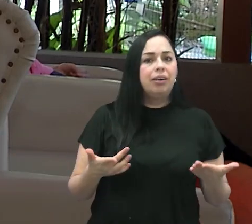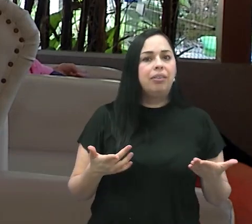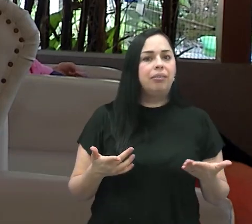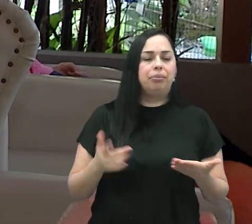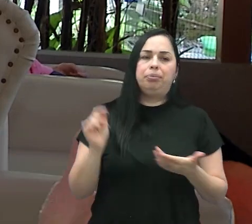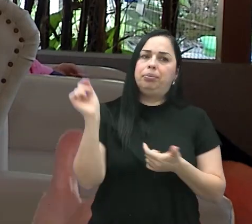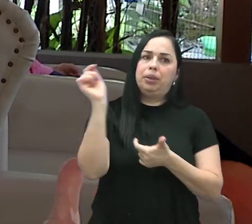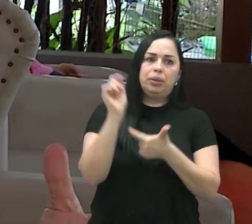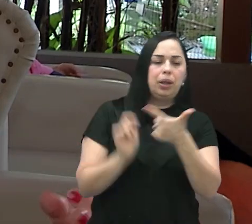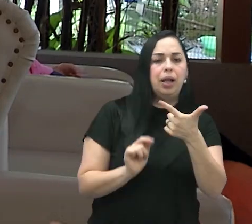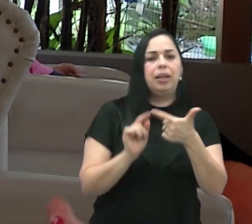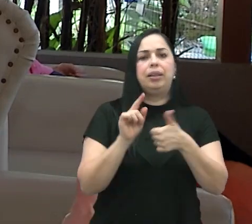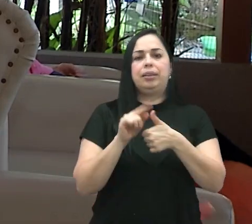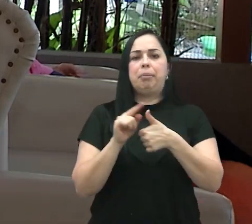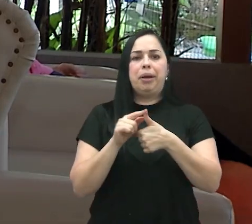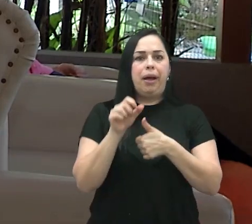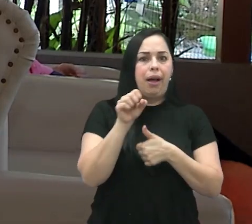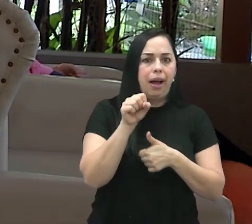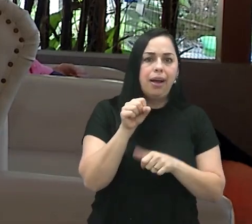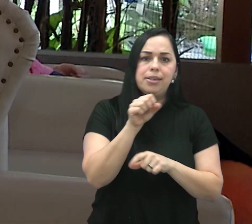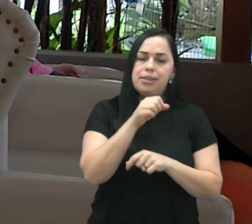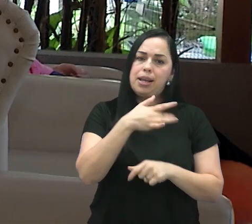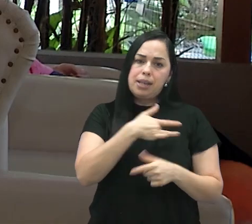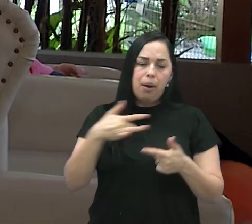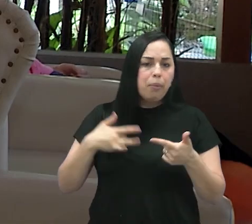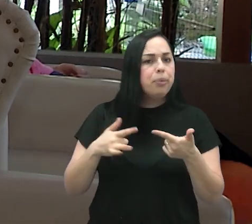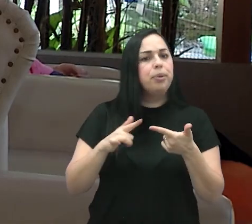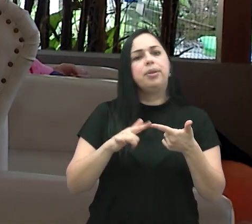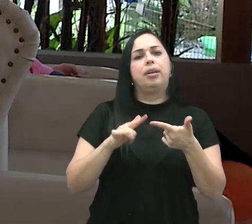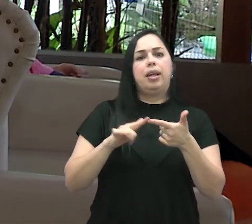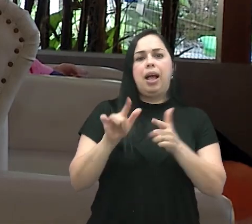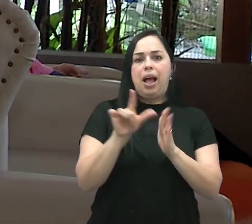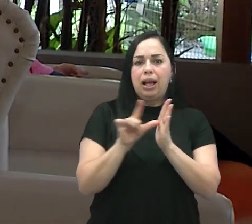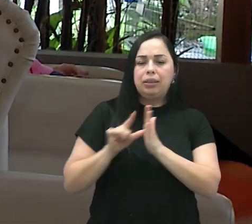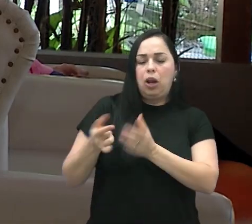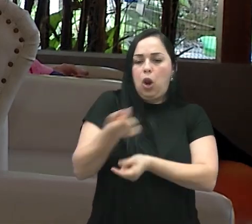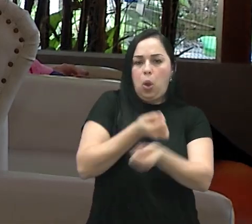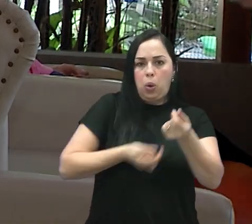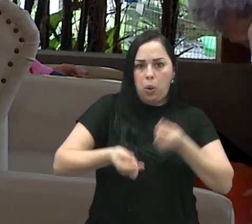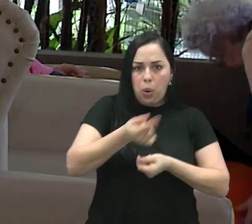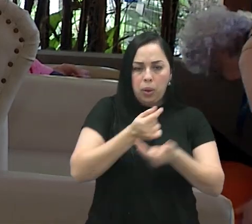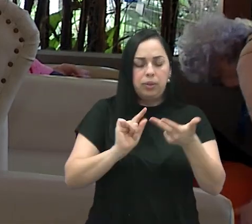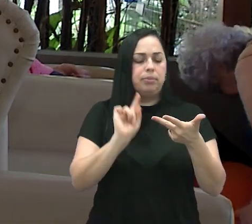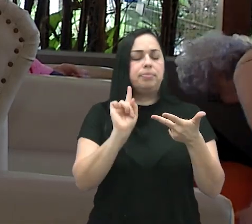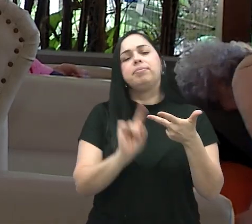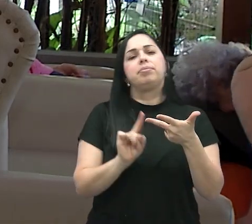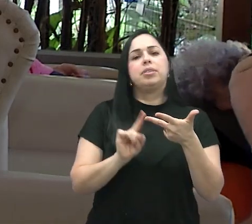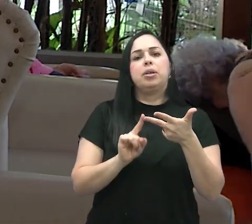diferentes. Então, isso vai impactar tudo, impactar a saúde pública, impactar o comércio,